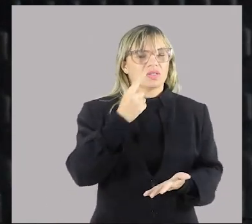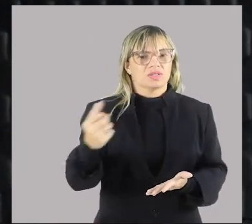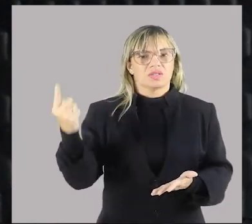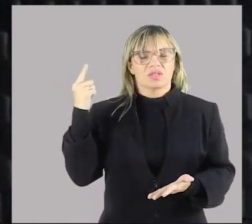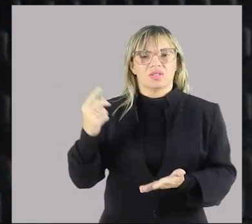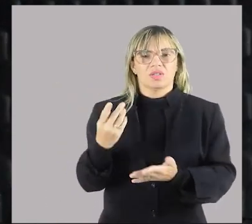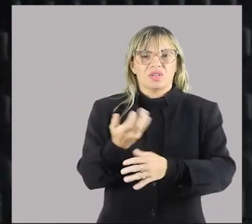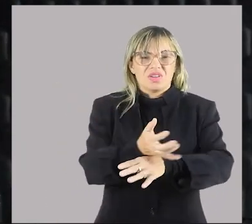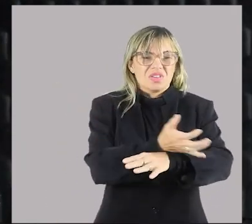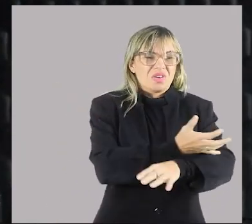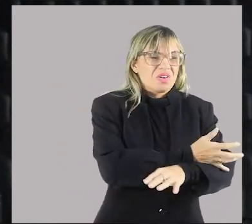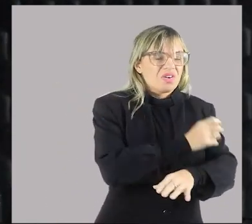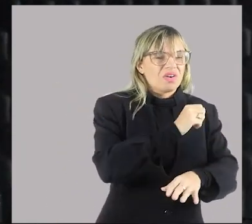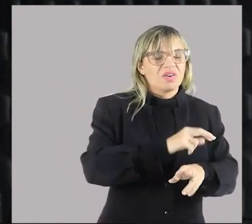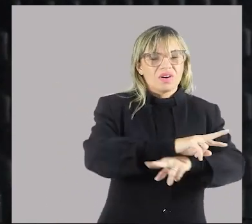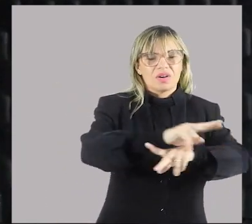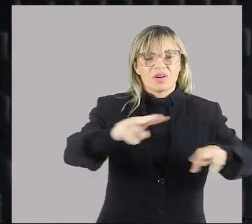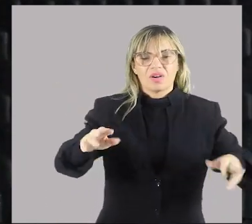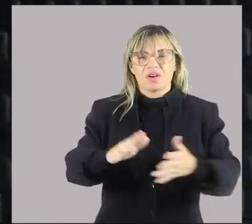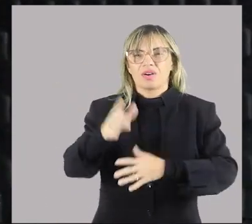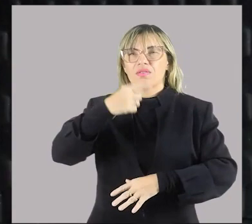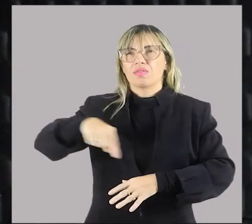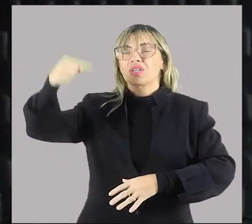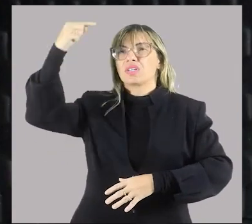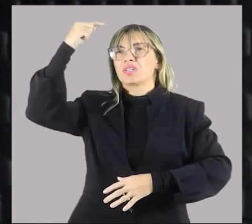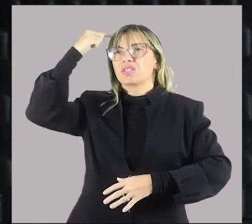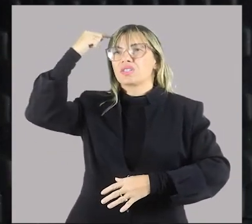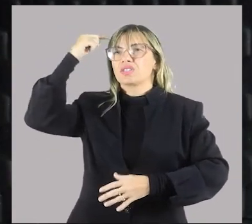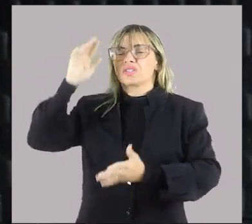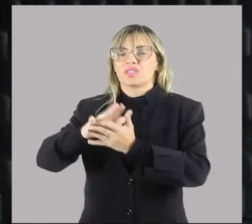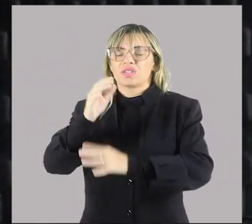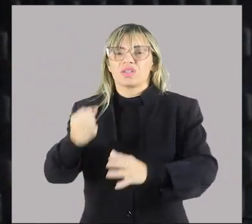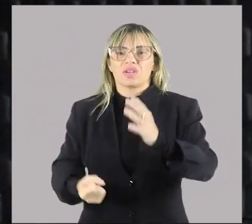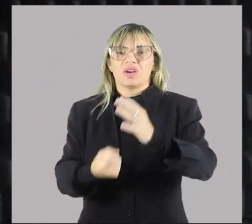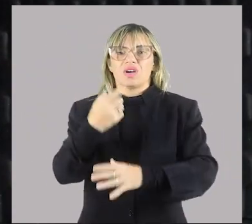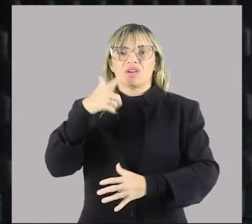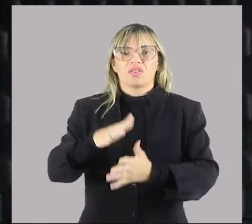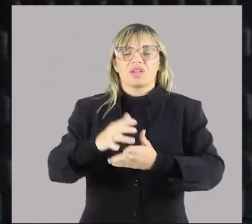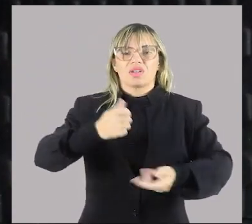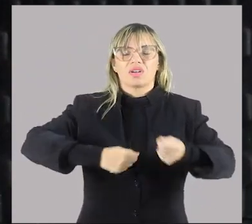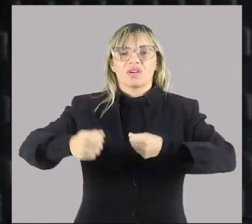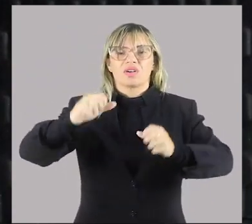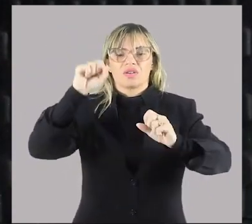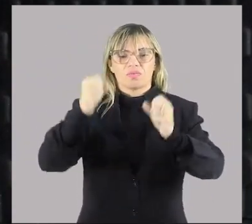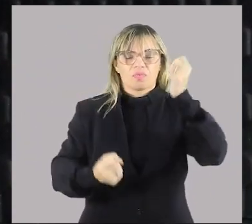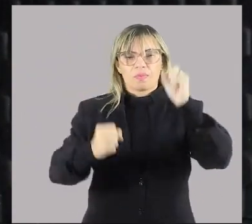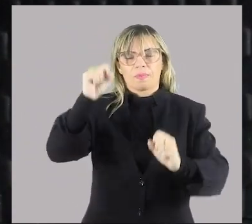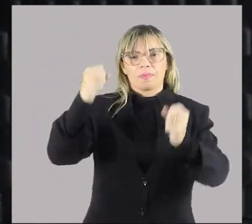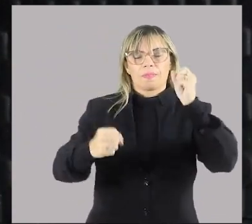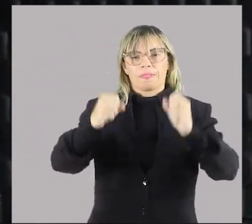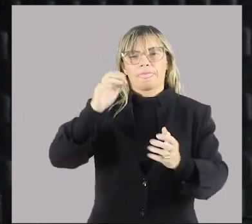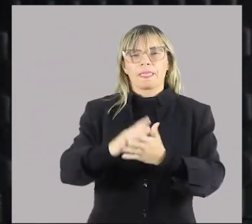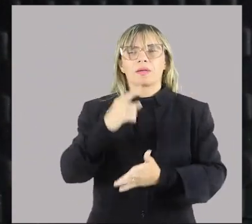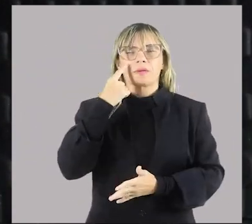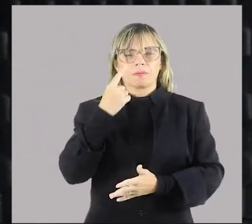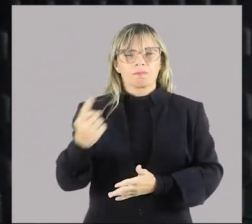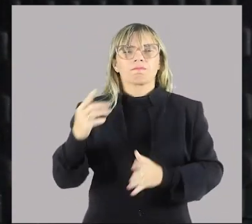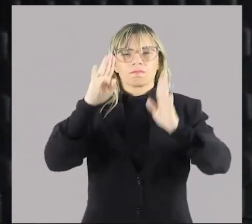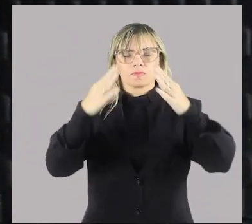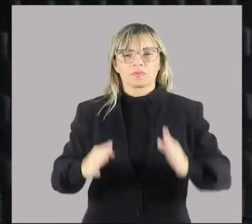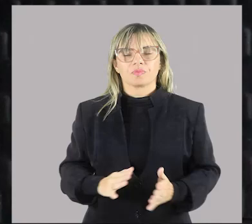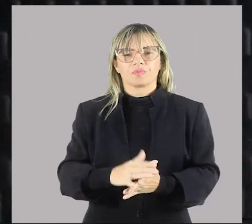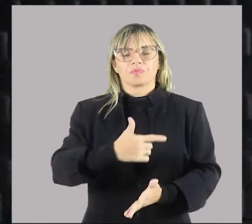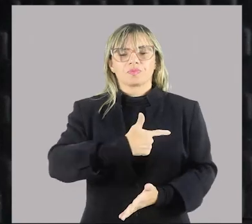mas já pensar em outras atividades econômicas. É o caso da indústria. Observe que mais tarde Vargas, ele inicia